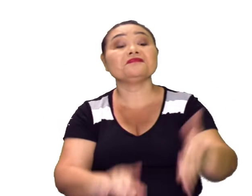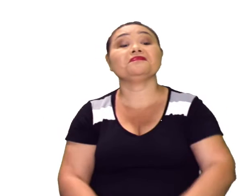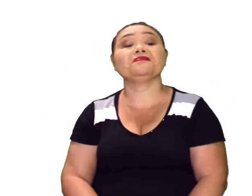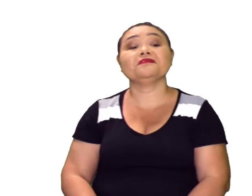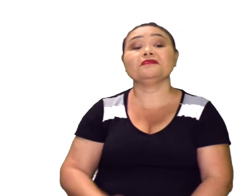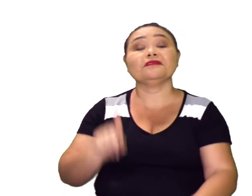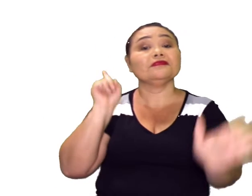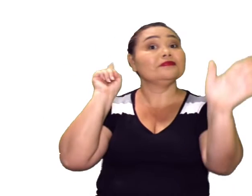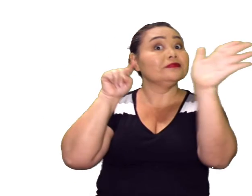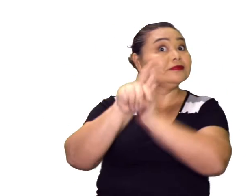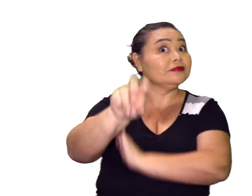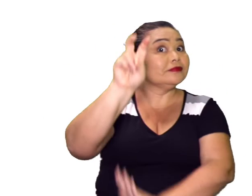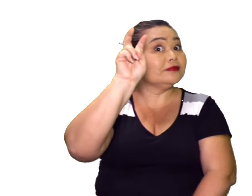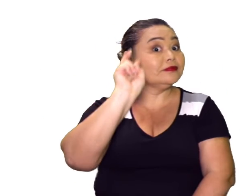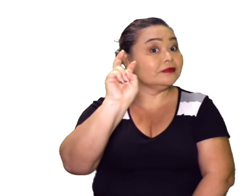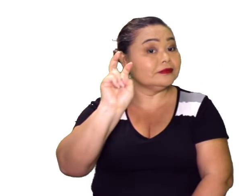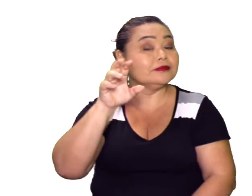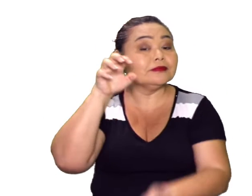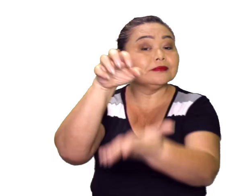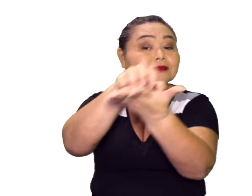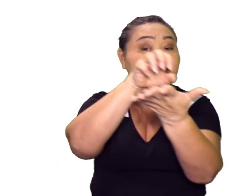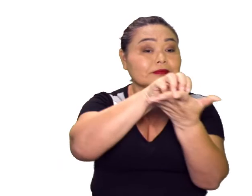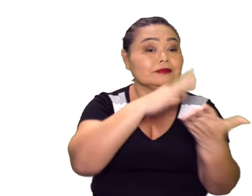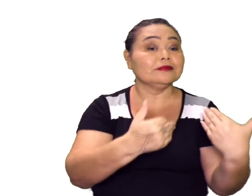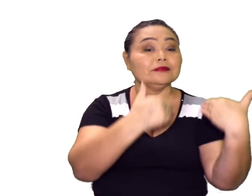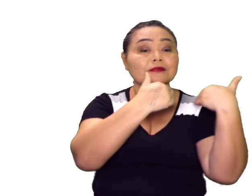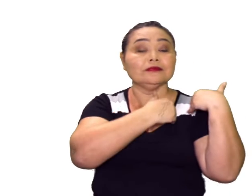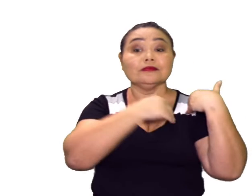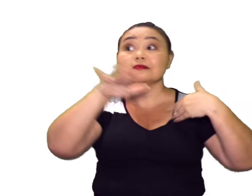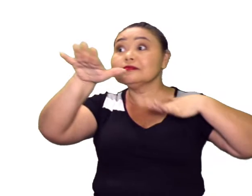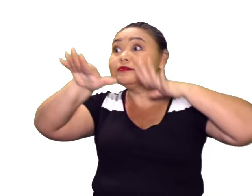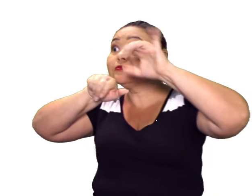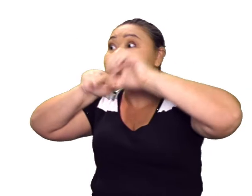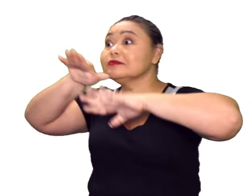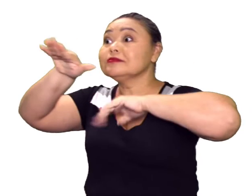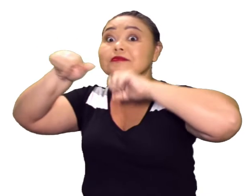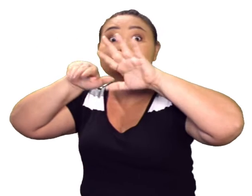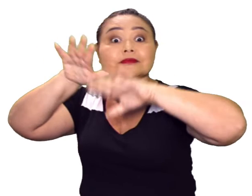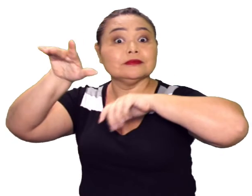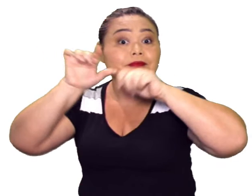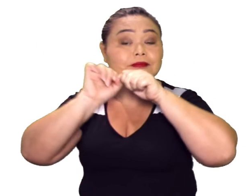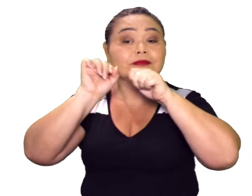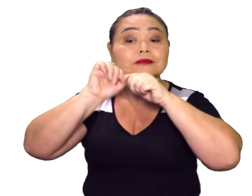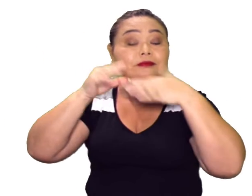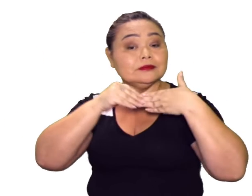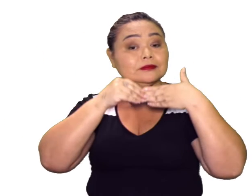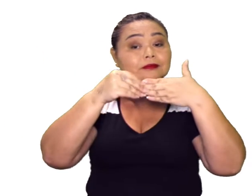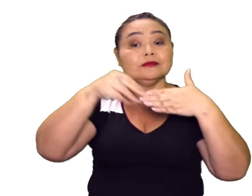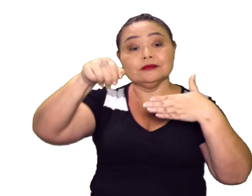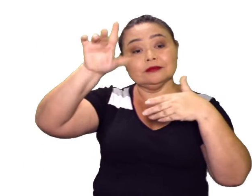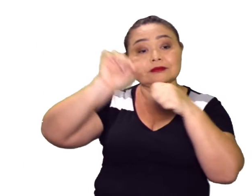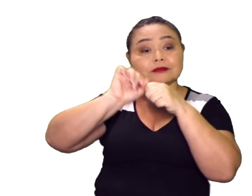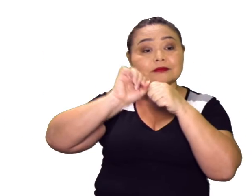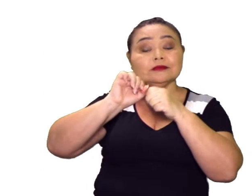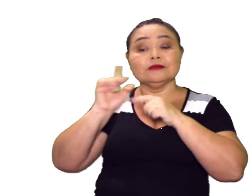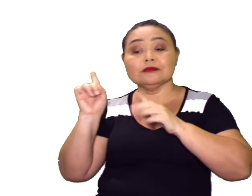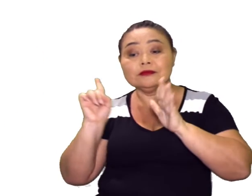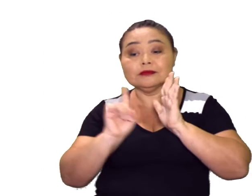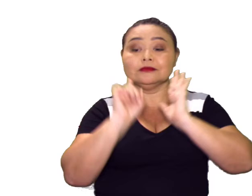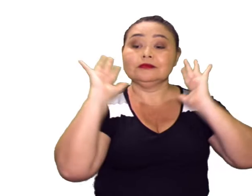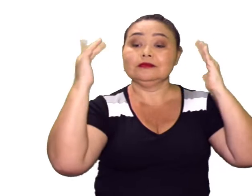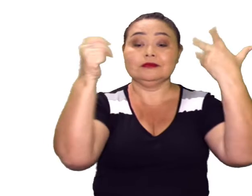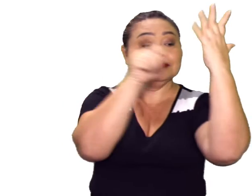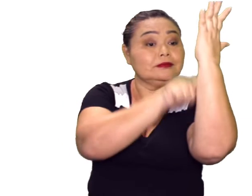para a questão 5. Órgãos que ficaram responsáveis pelo recrutamento e condução dos nordestinos